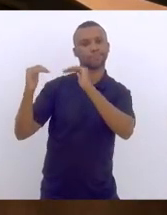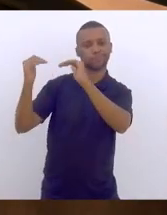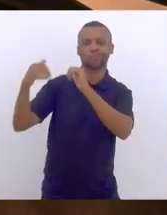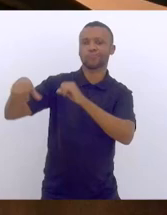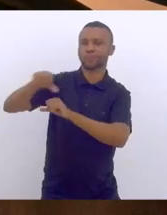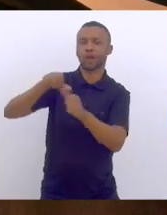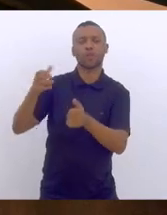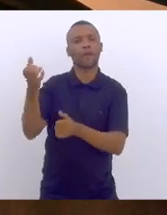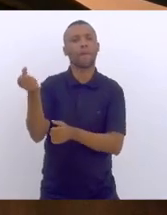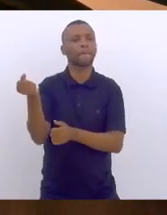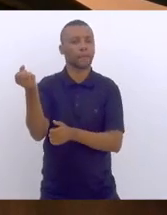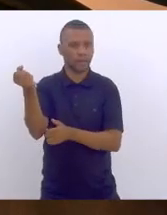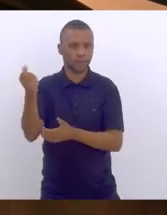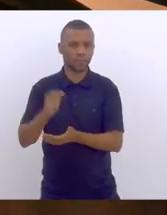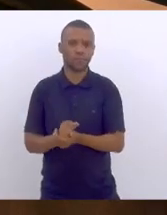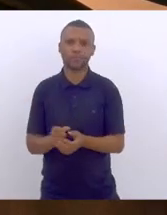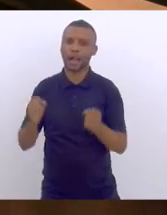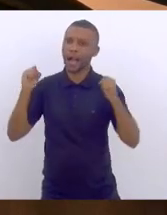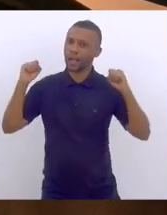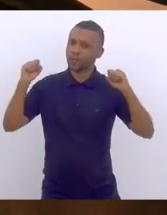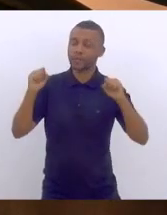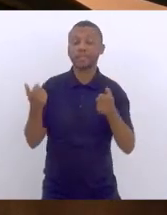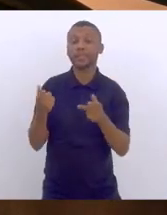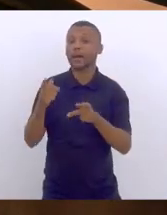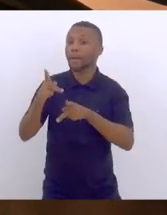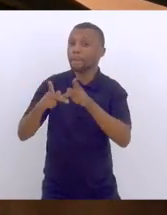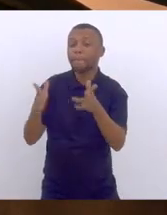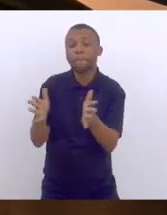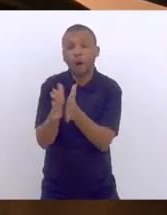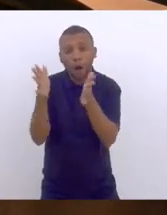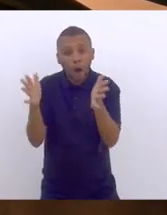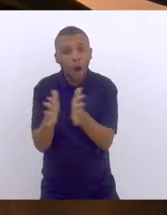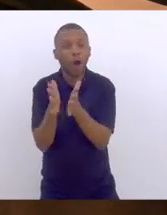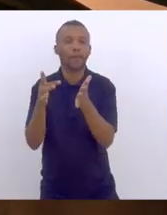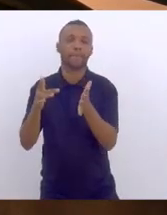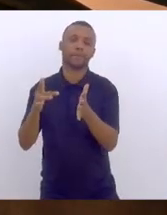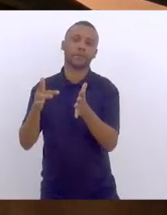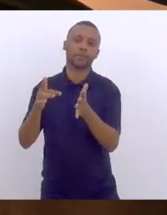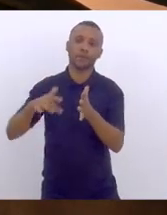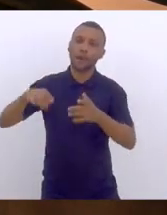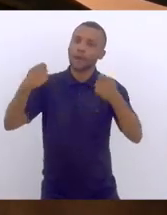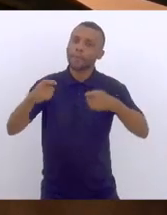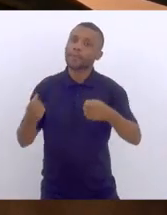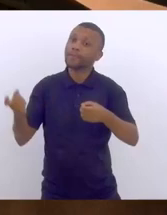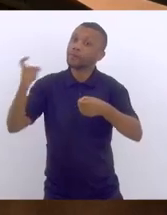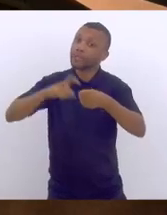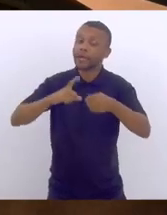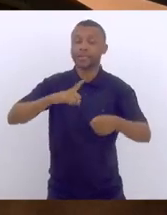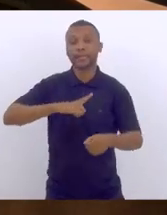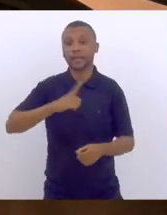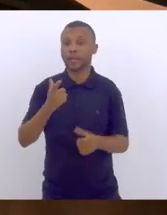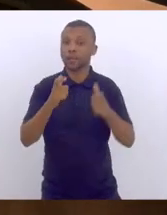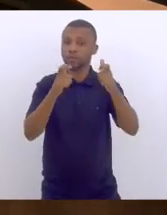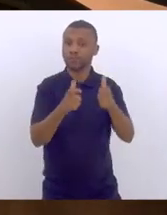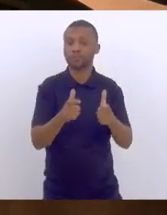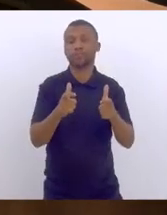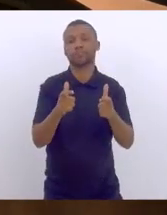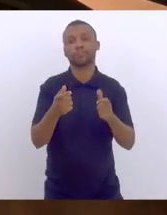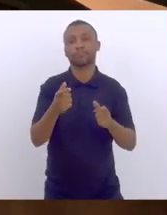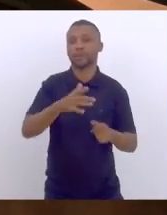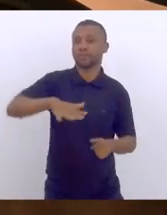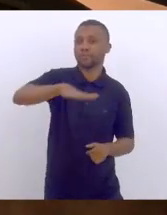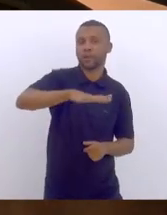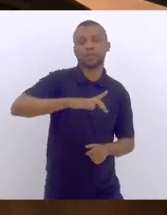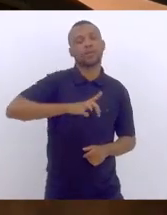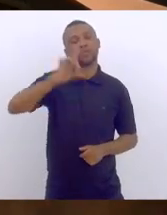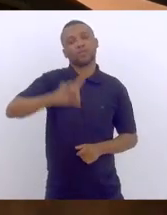embranquecidos. As torcidas de origem popular, os torcedores de origem popular, têm que voltar a ter espaço, lugar e direito